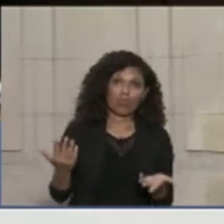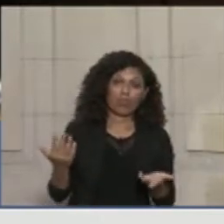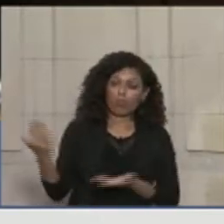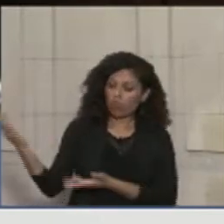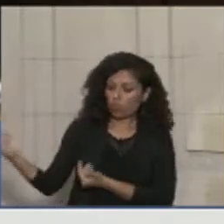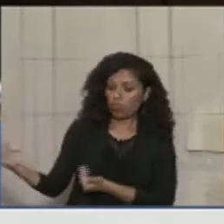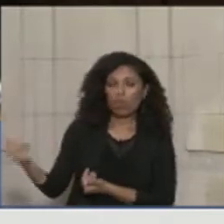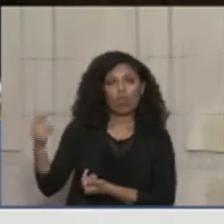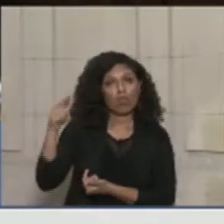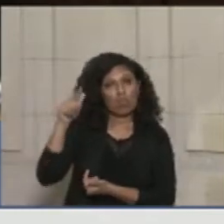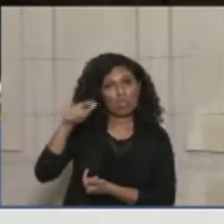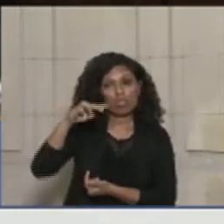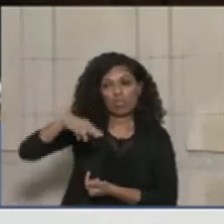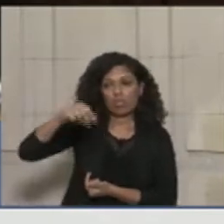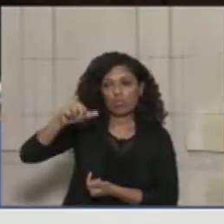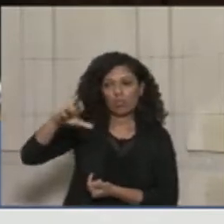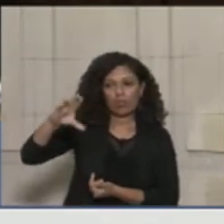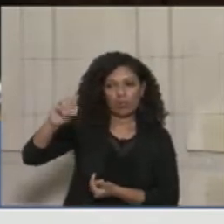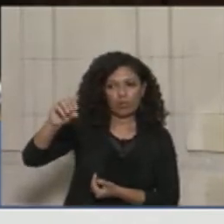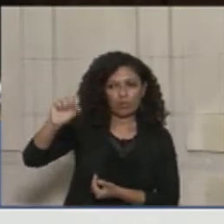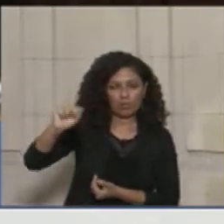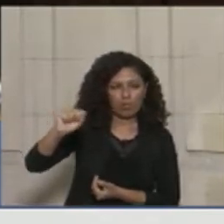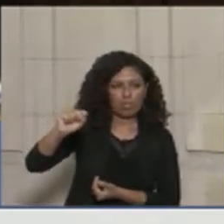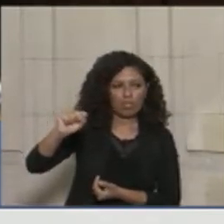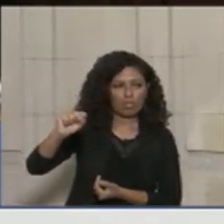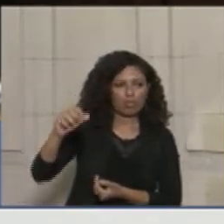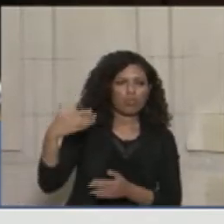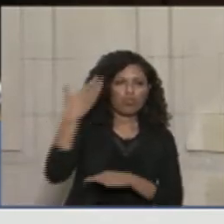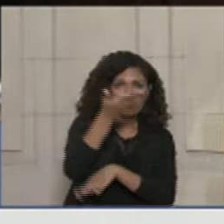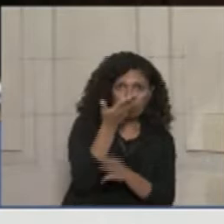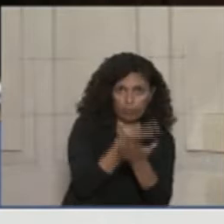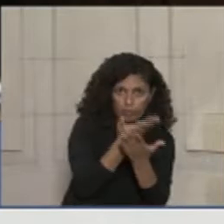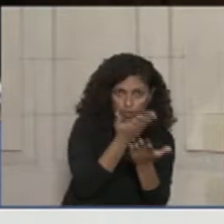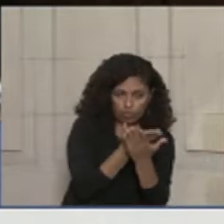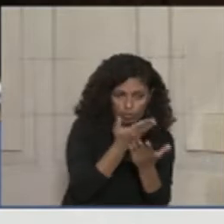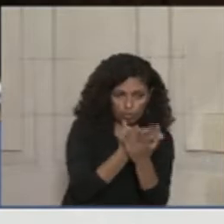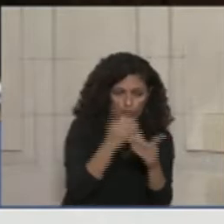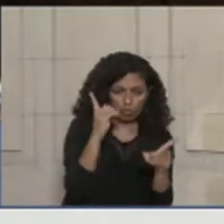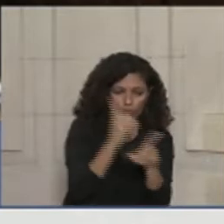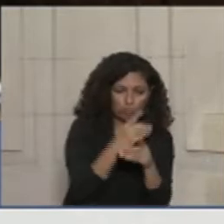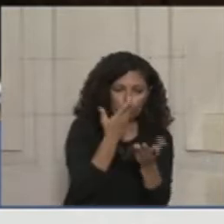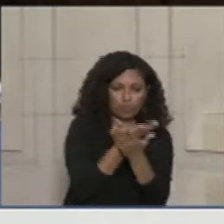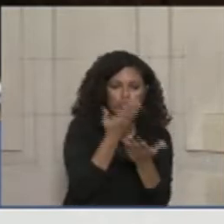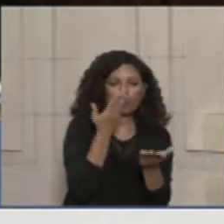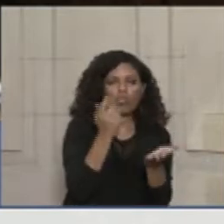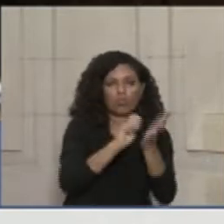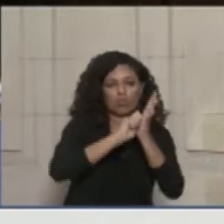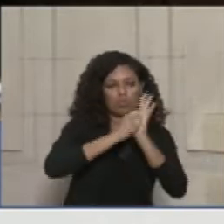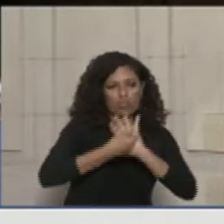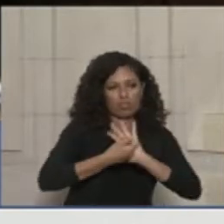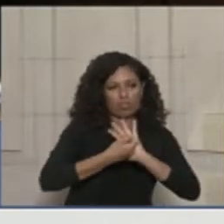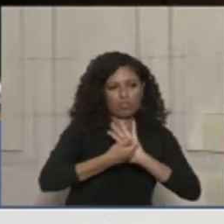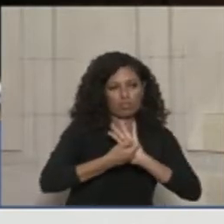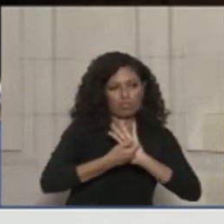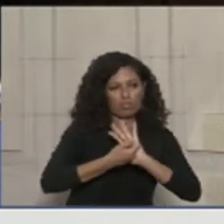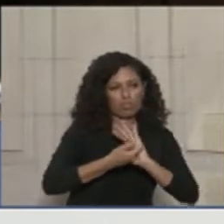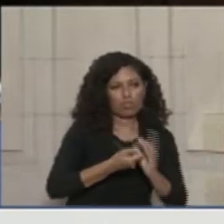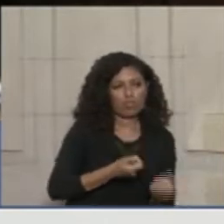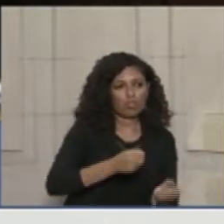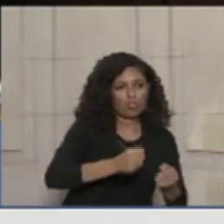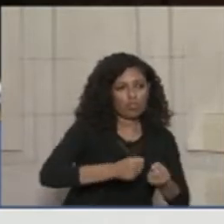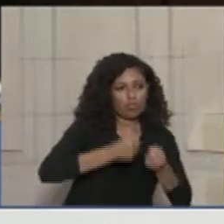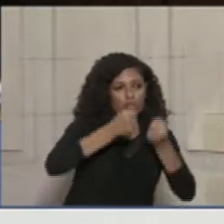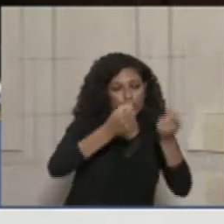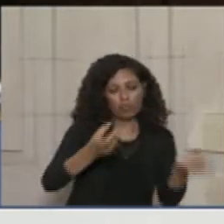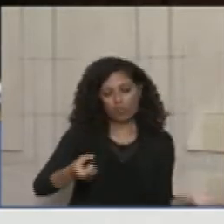Marcos Vinícius, que saiu de casa para ir à escola, encontrou a escola fechada, ao tentar retornar para casa,